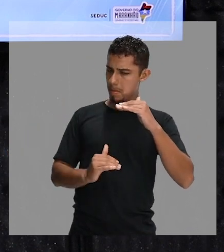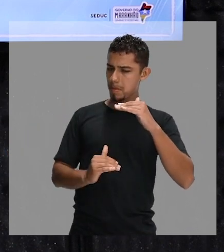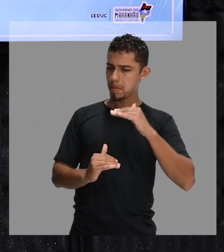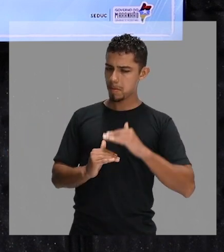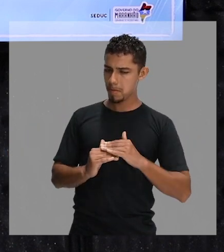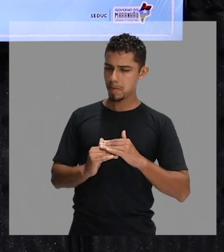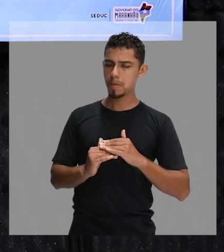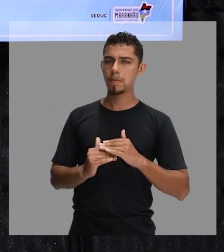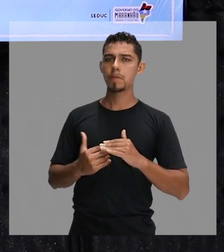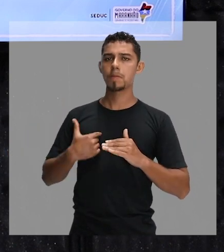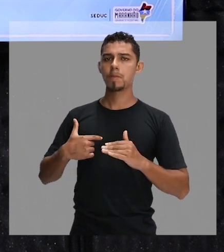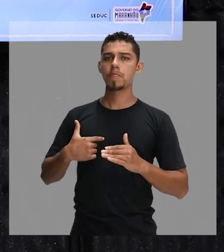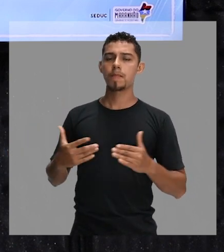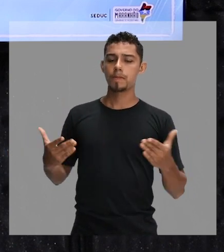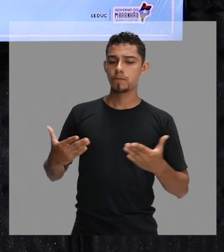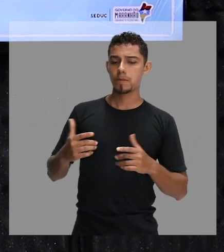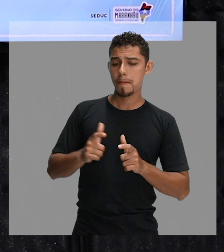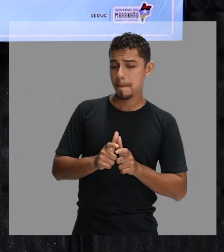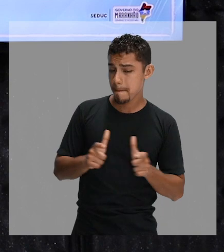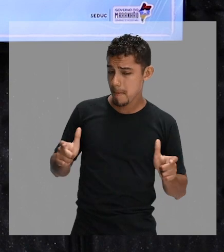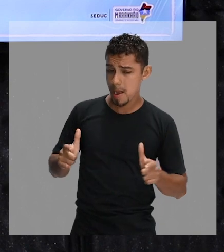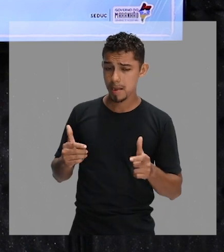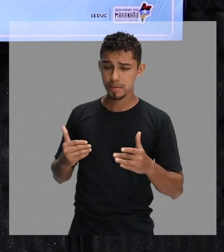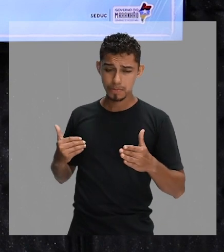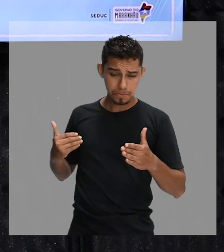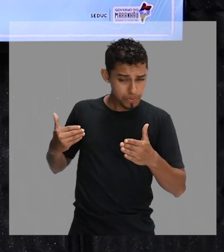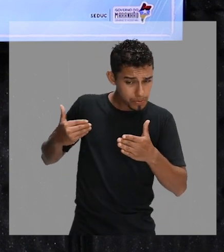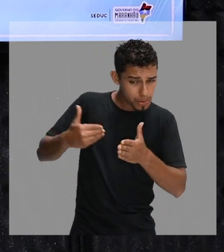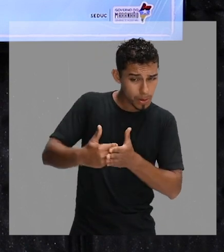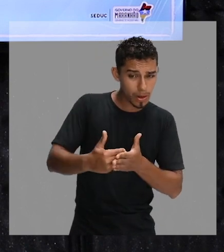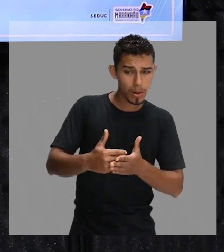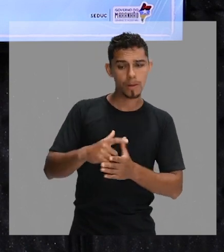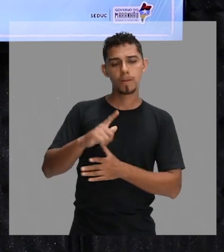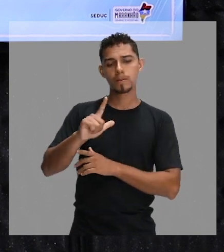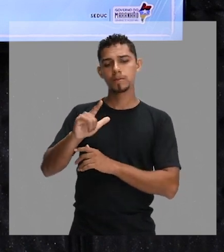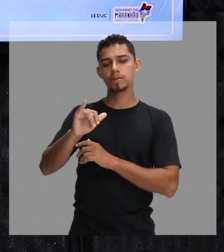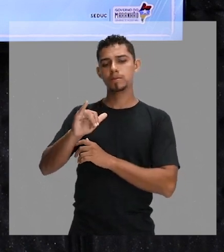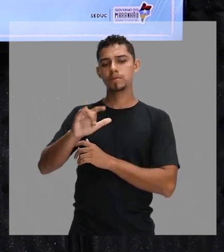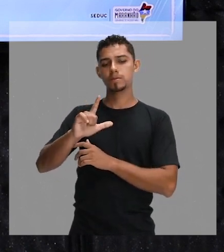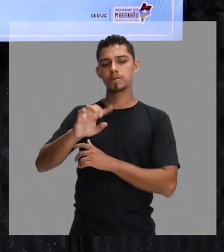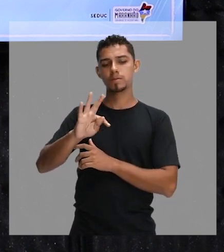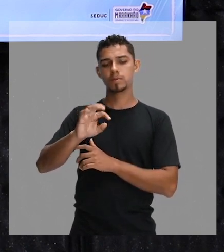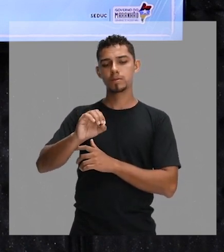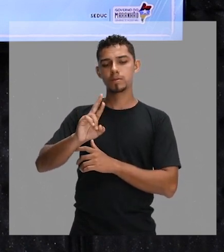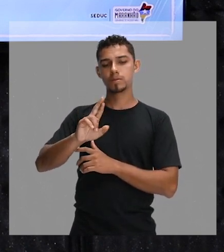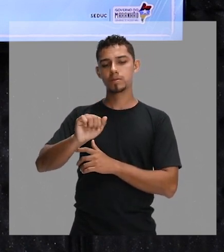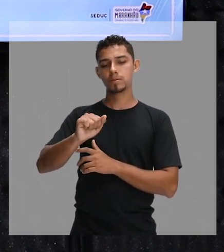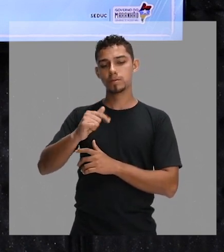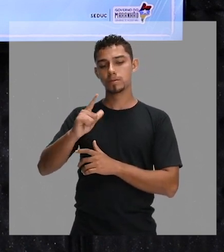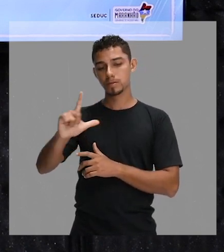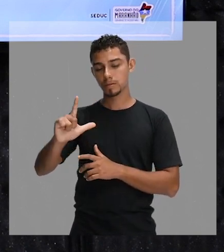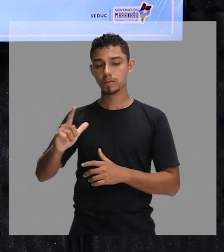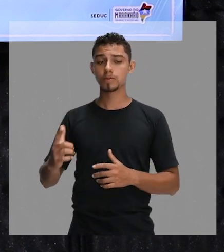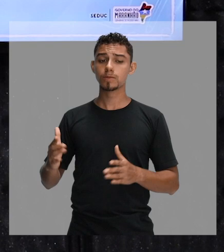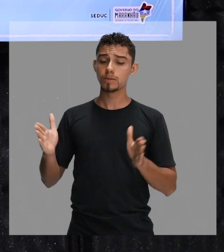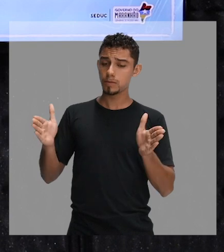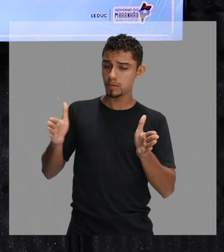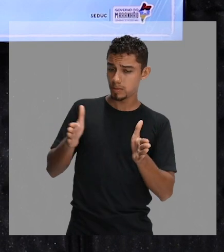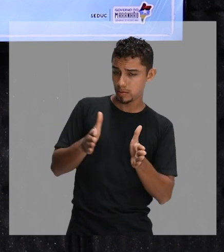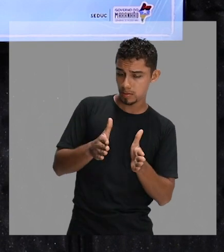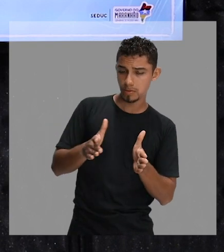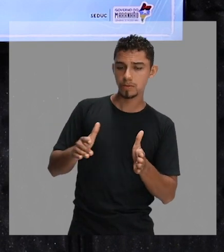nosso estado. Então, quanto mais nós nos aproximamos do litoral, menor é a altitude.